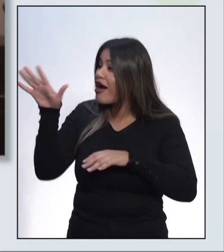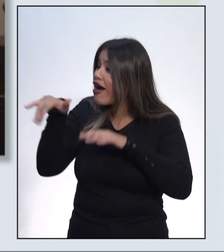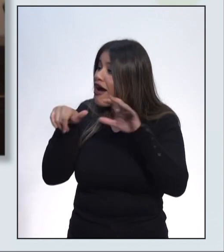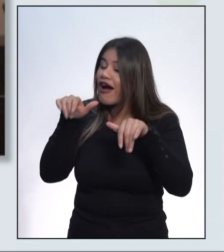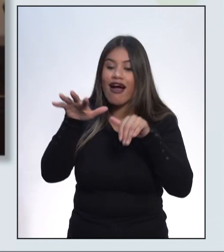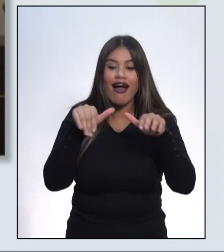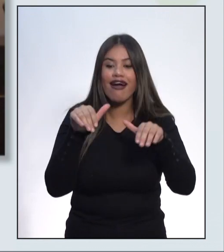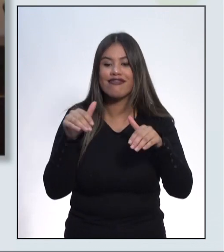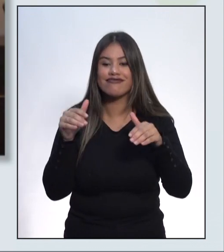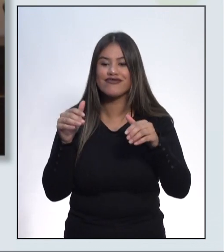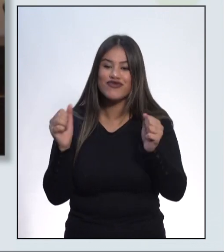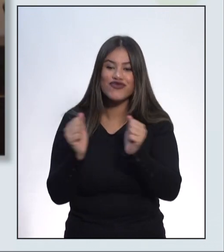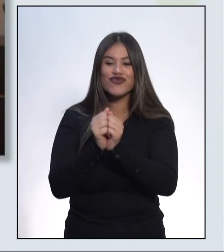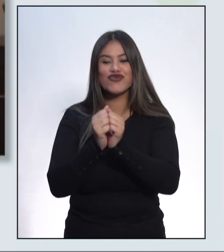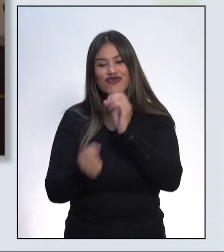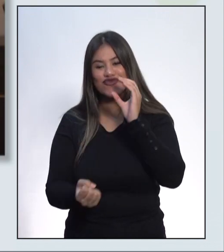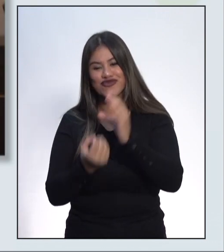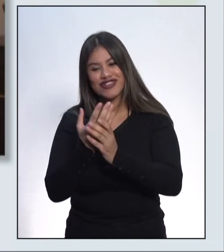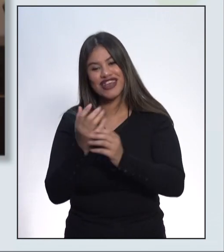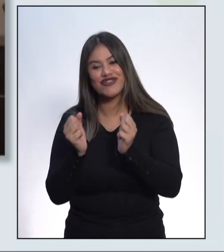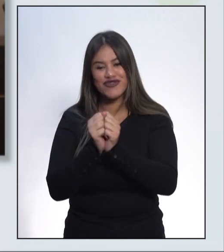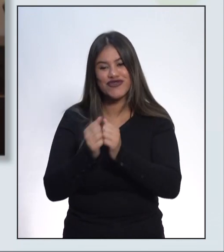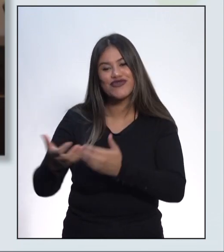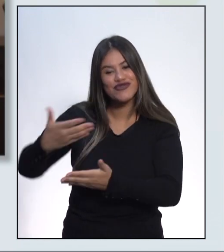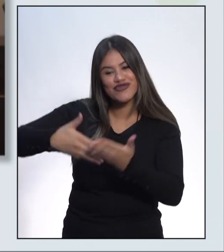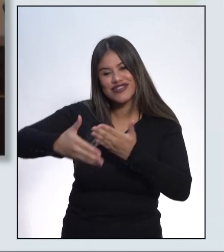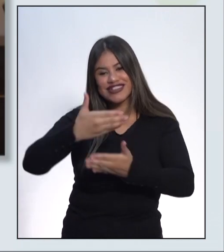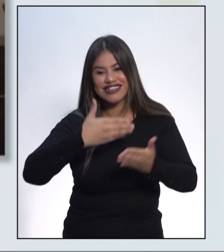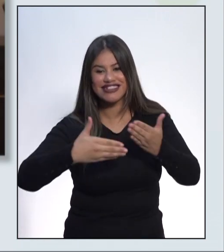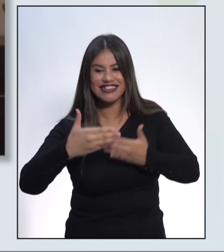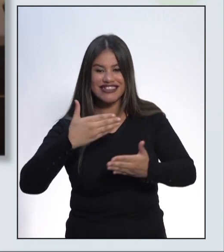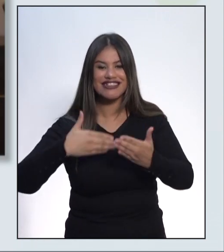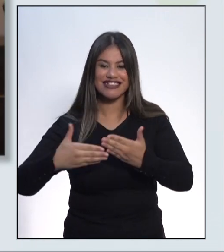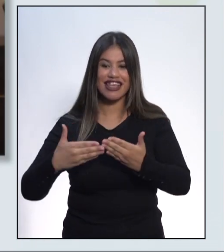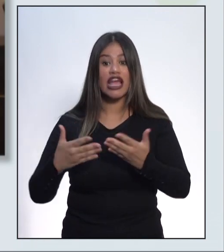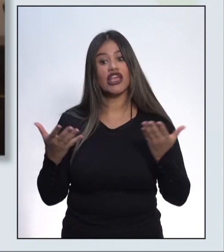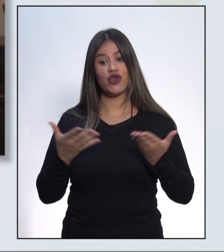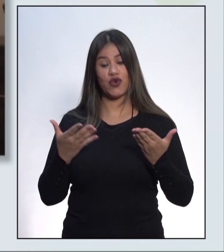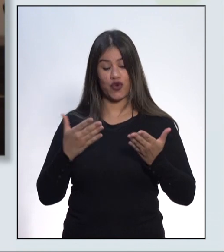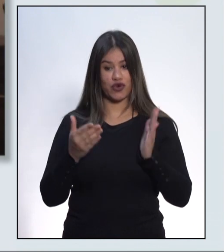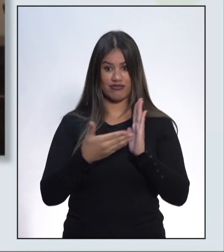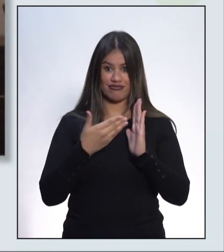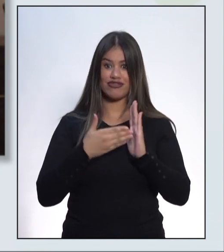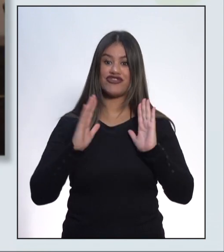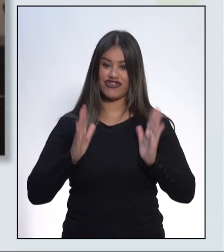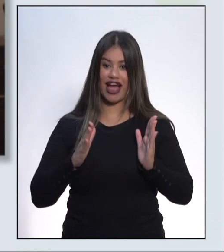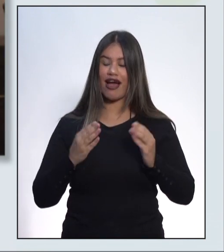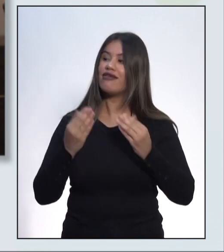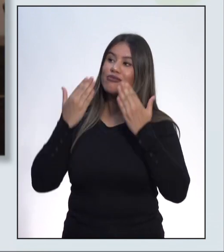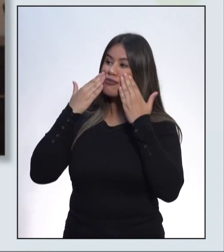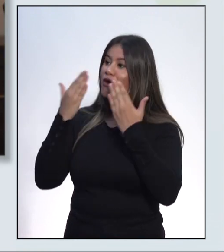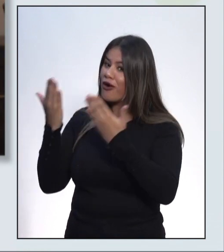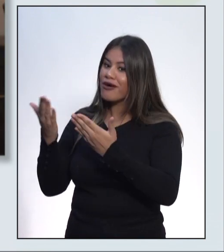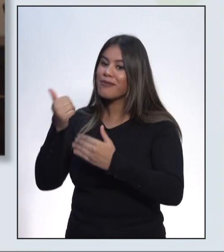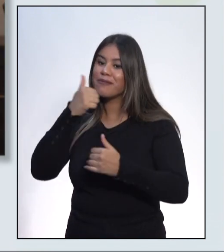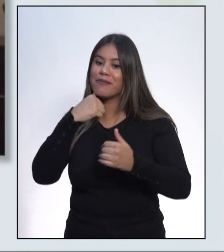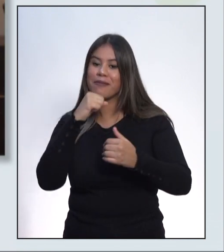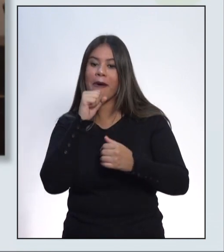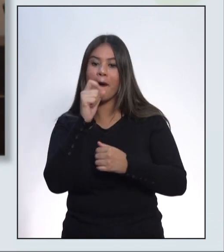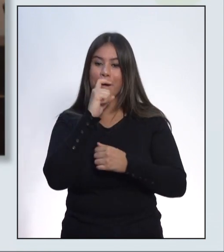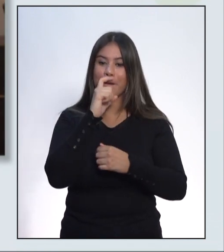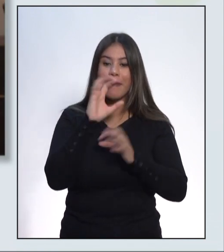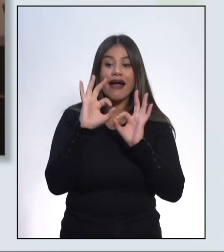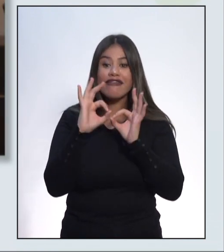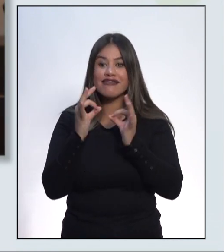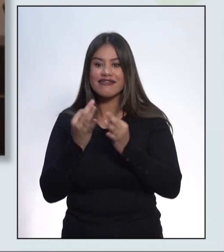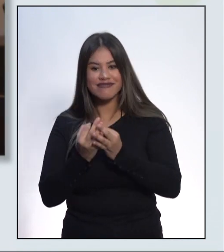projeto. E aproveite também para compartilhar o que você criou hoje com eles. E se puder, também com seus amigos, né? Você